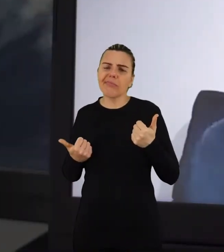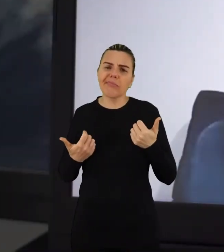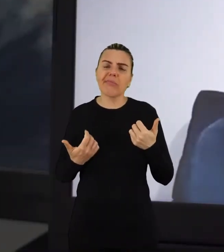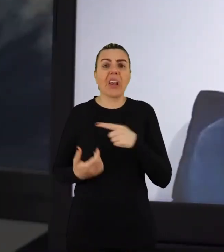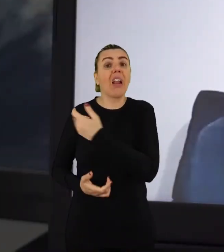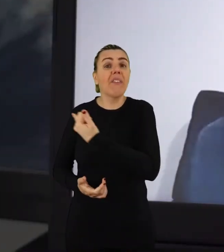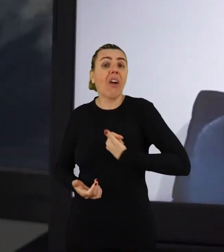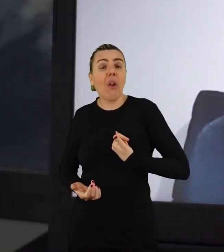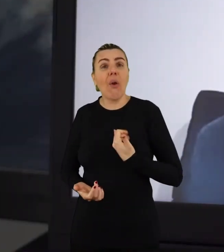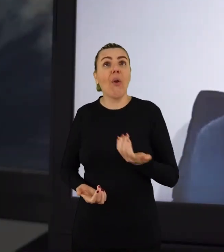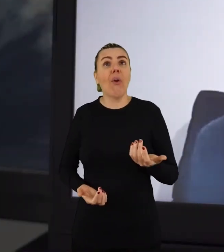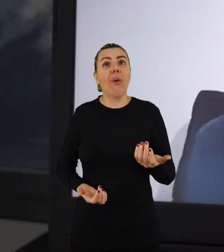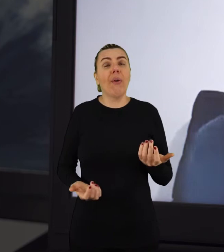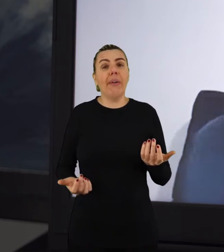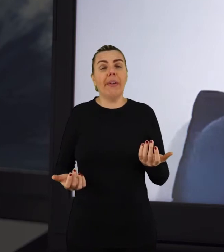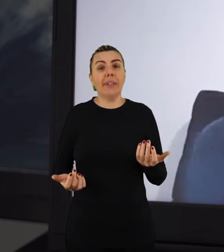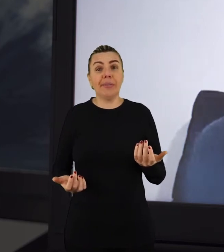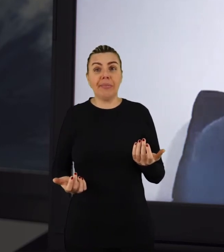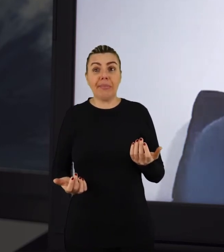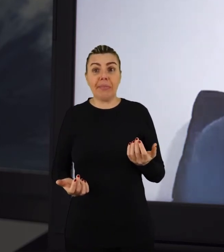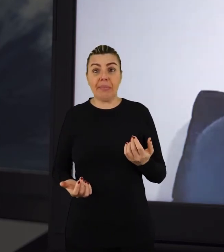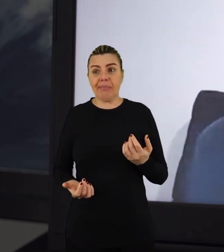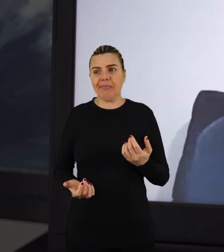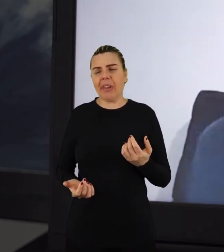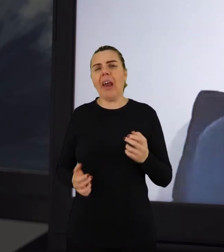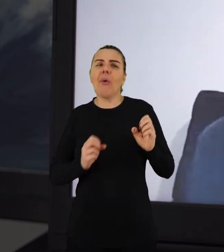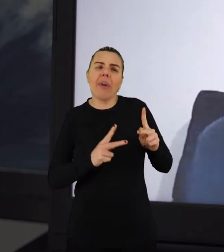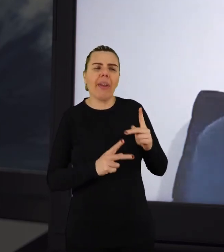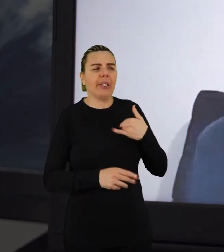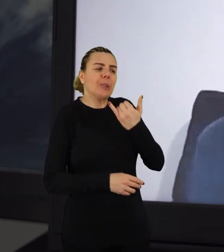Ele falou que para se desculpar ele